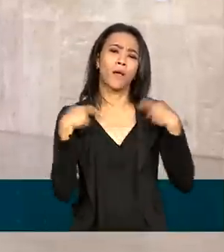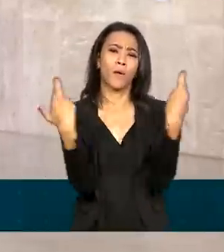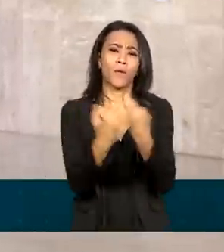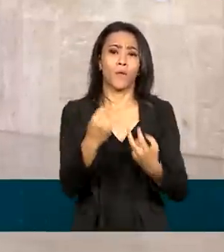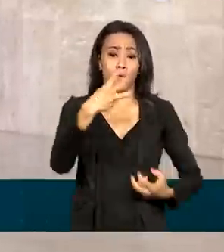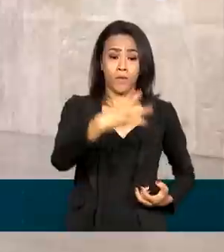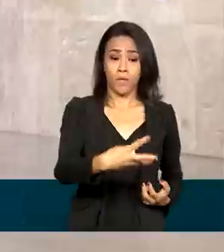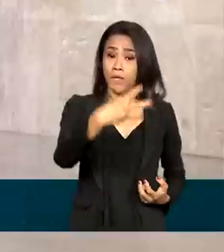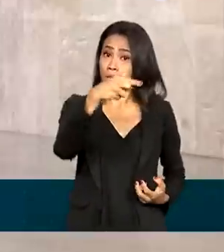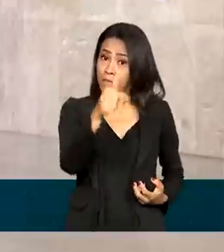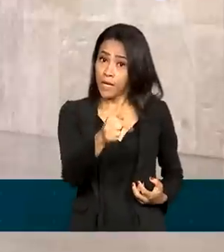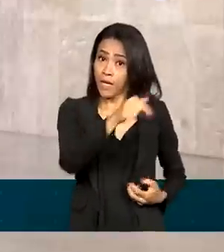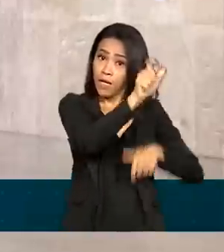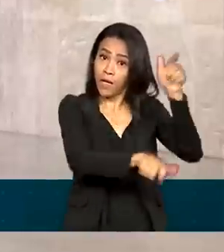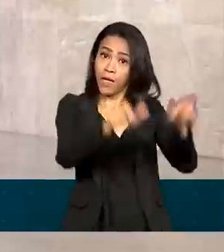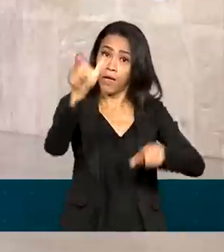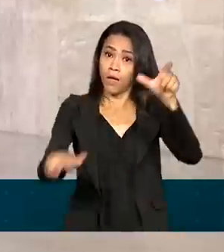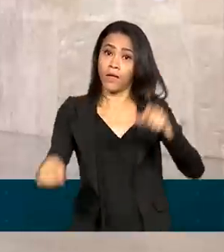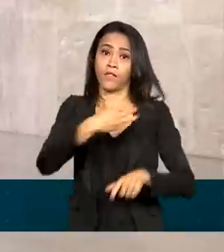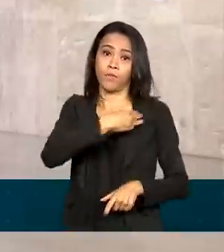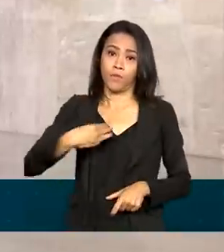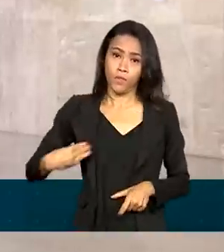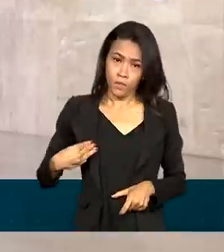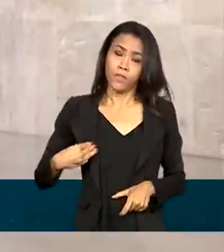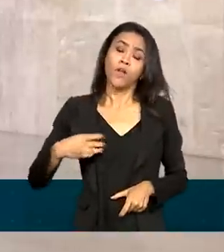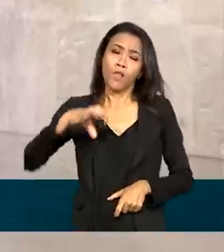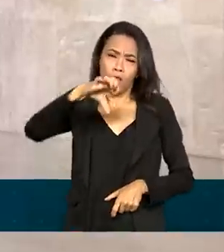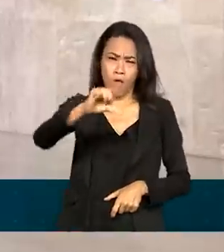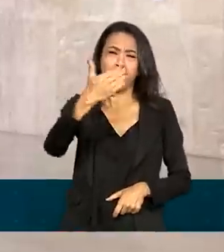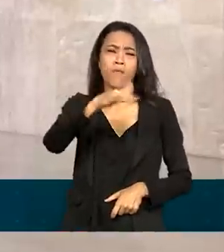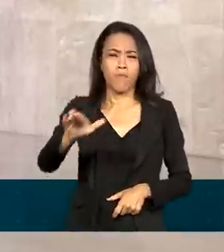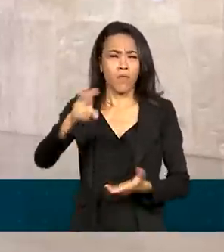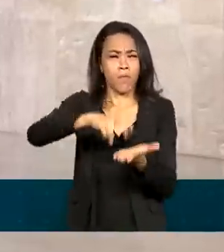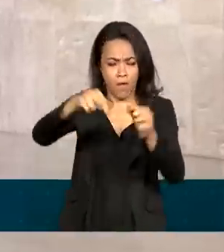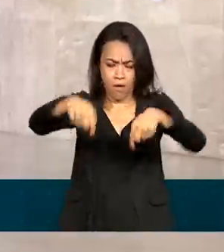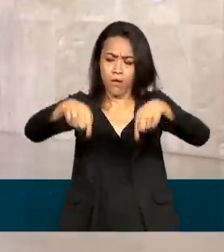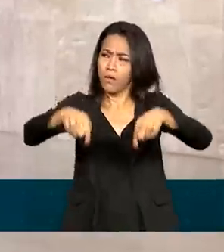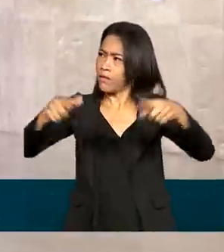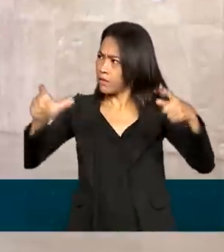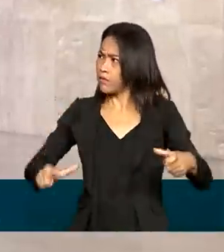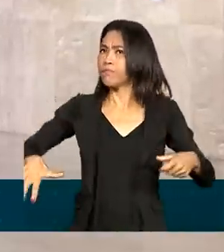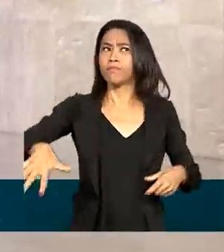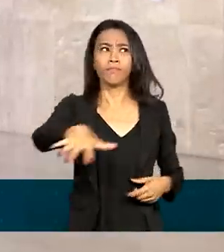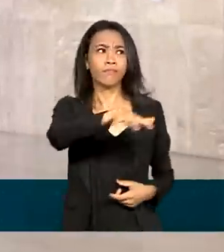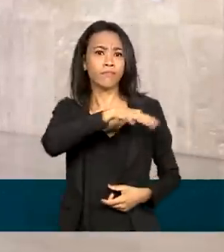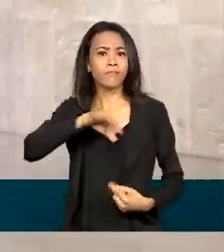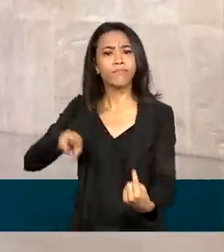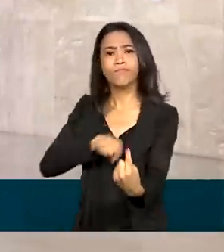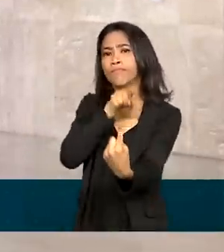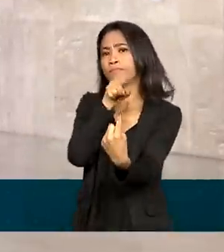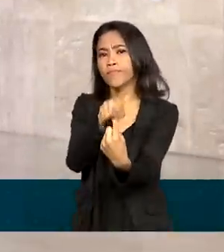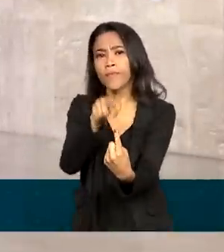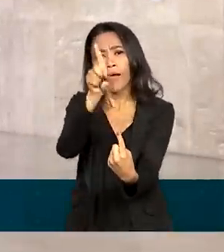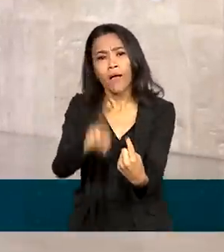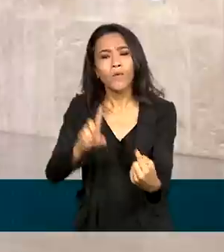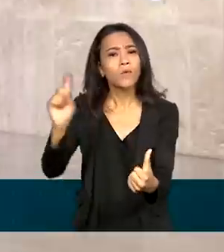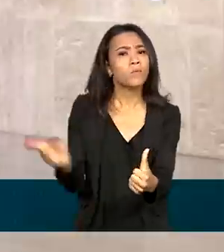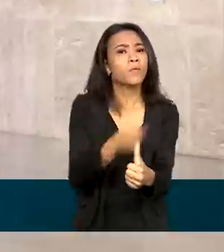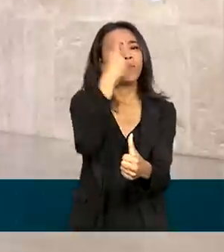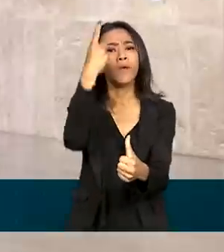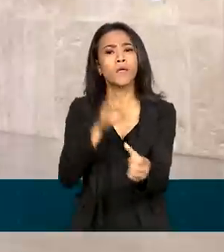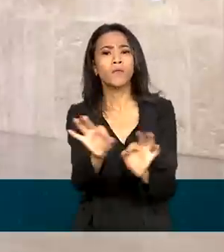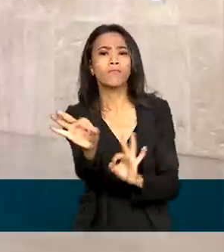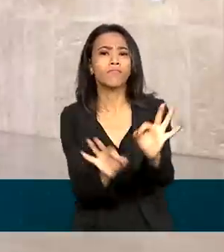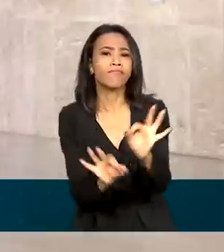ministros né será às 9:30 da manhã aqui mesmo no Palácio do Planalto né o objetivo é alinhar né as primeiras ações de